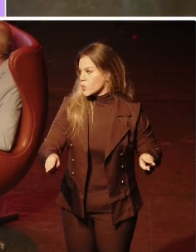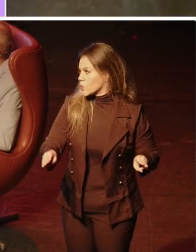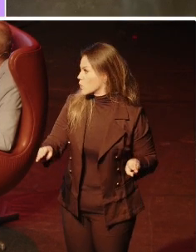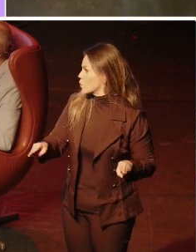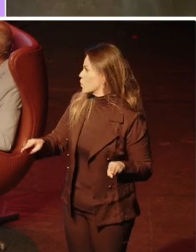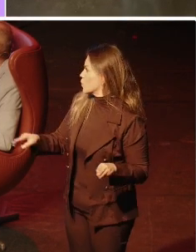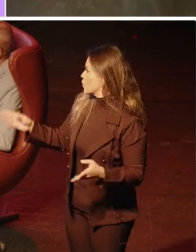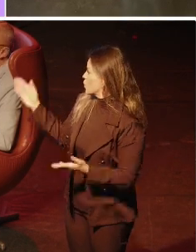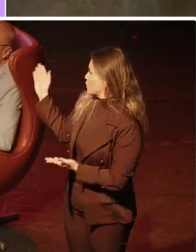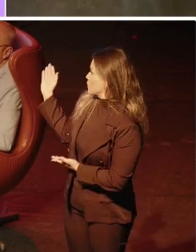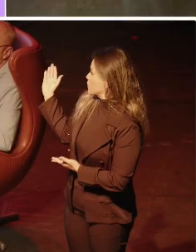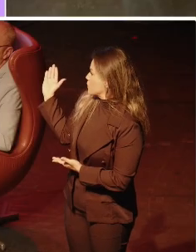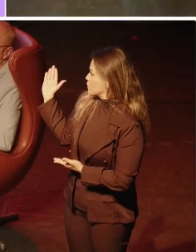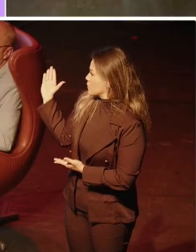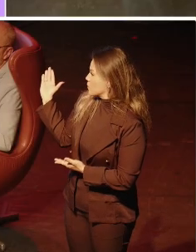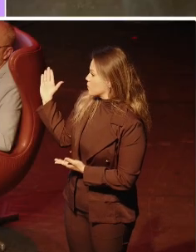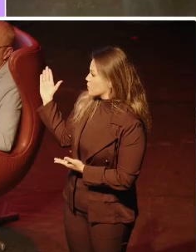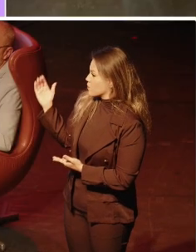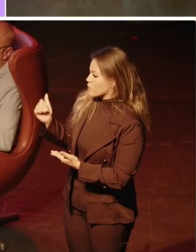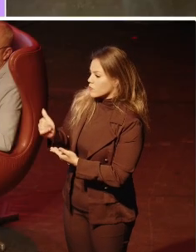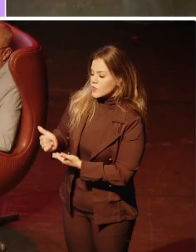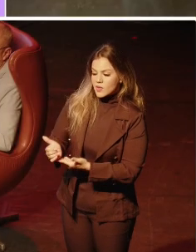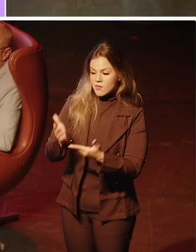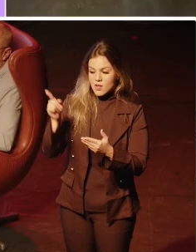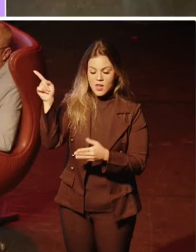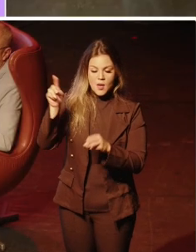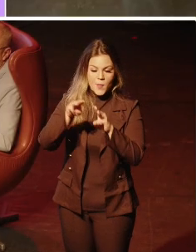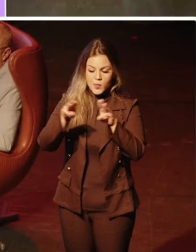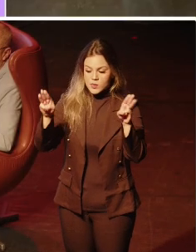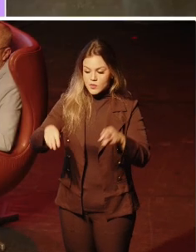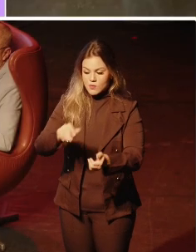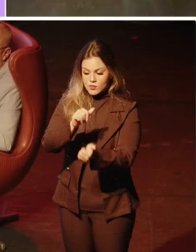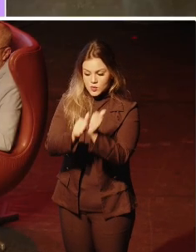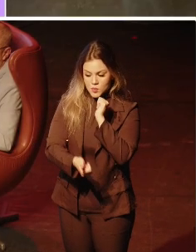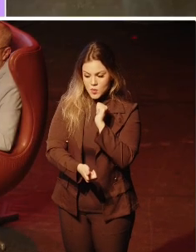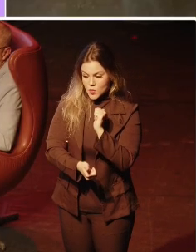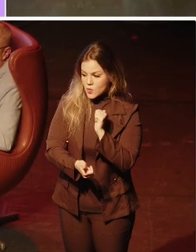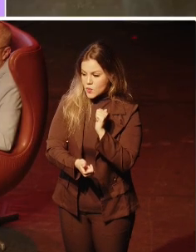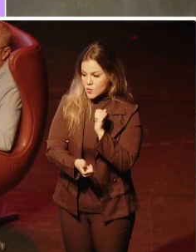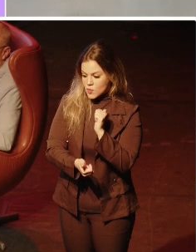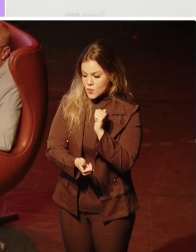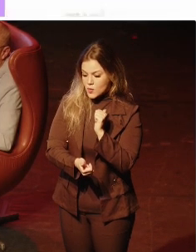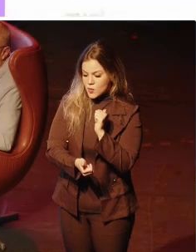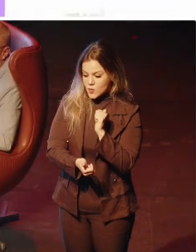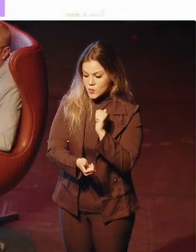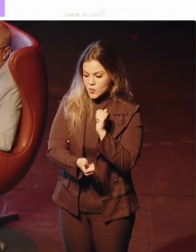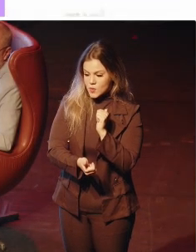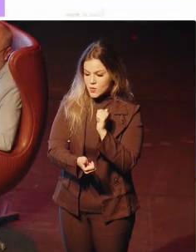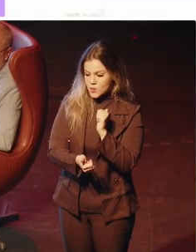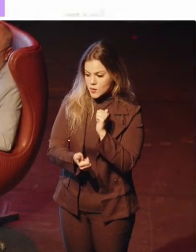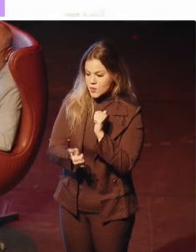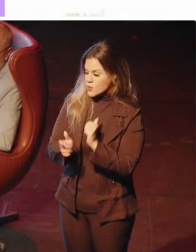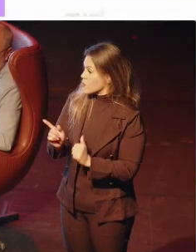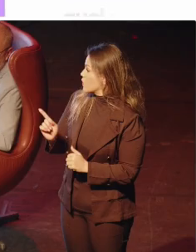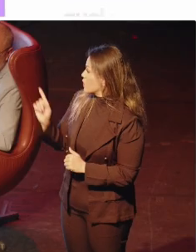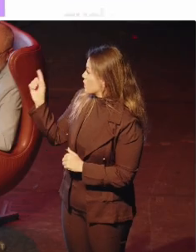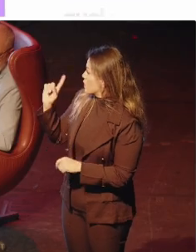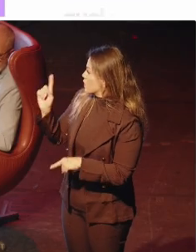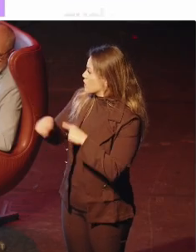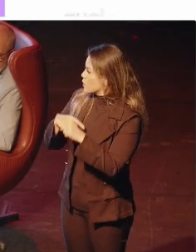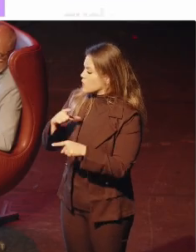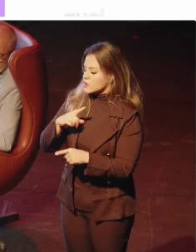e aqui no Museu do Futebol, são visitas guiadas, a gente faz jogos